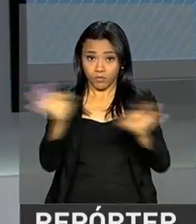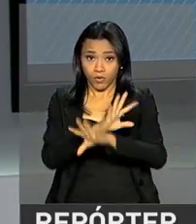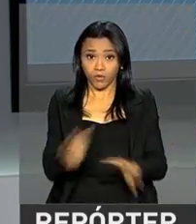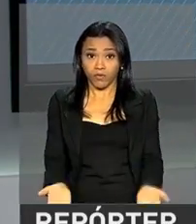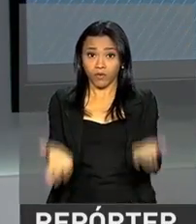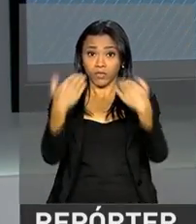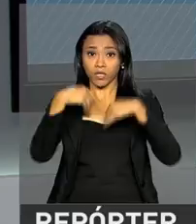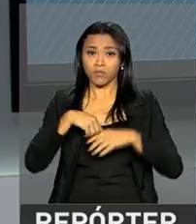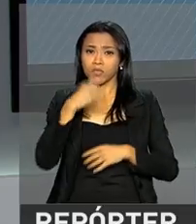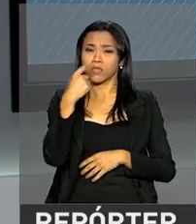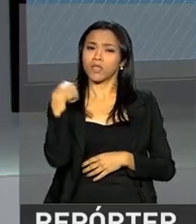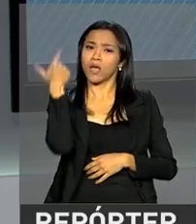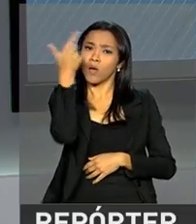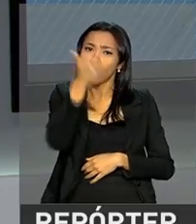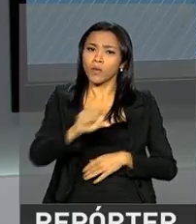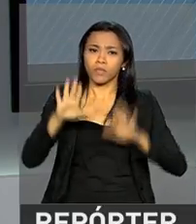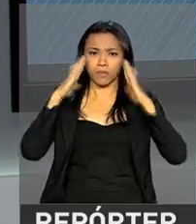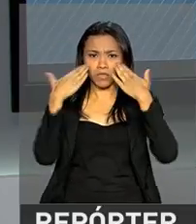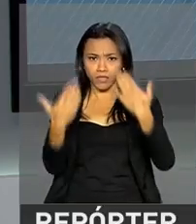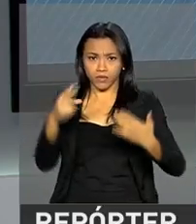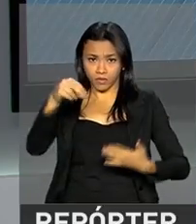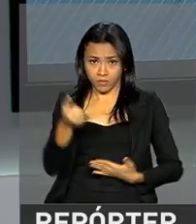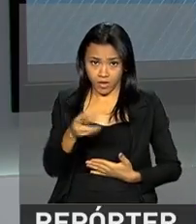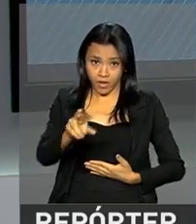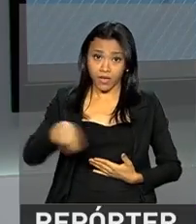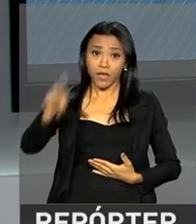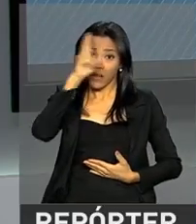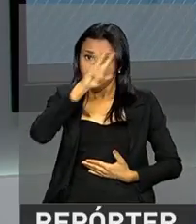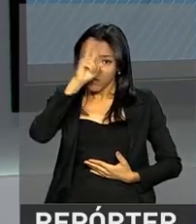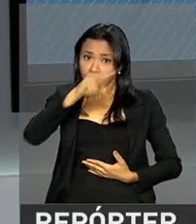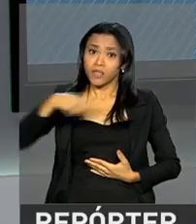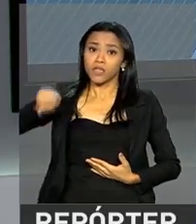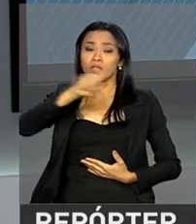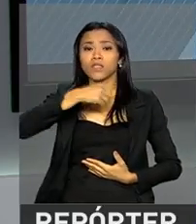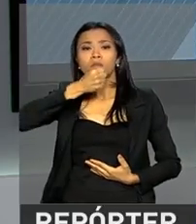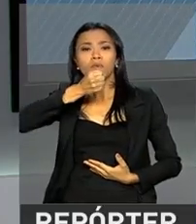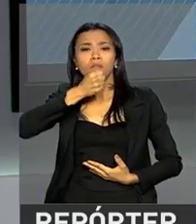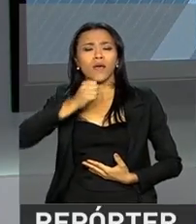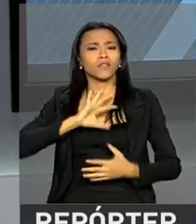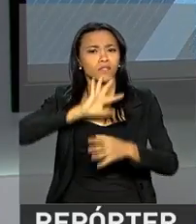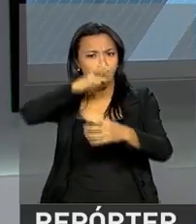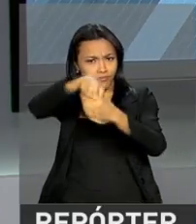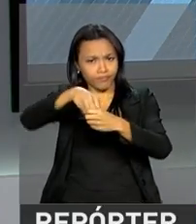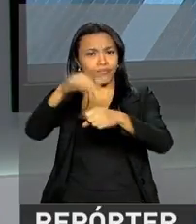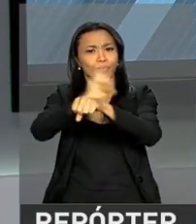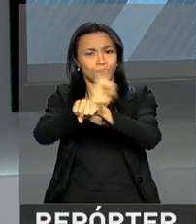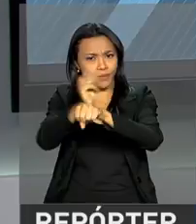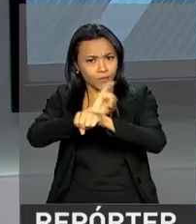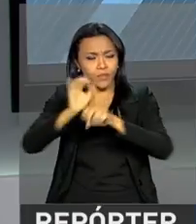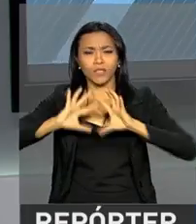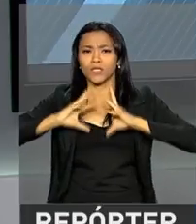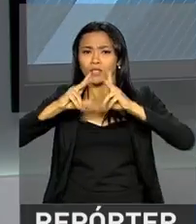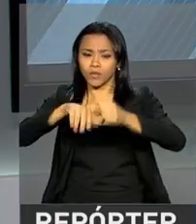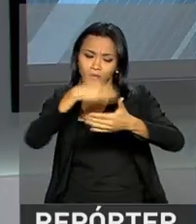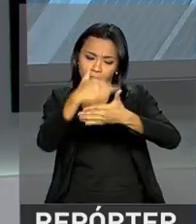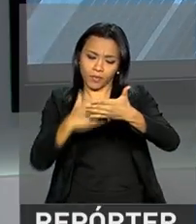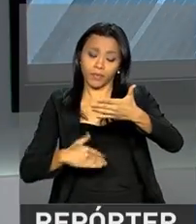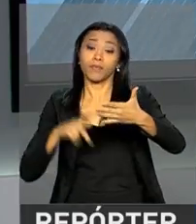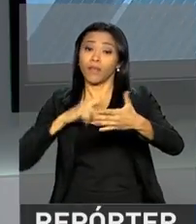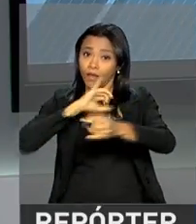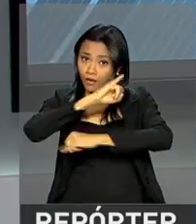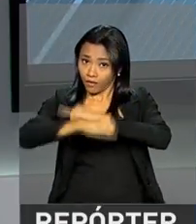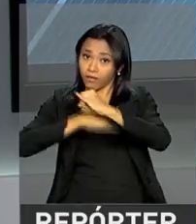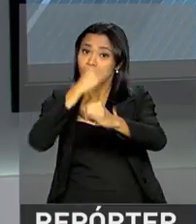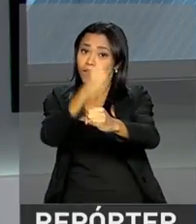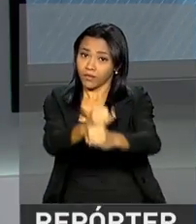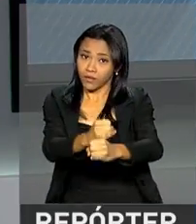em uma hora na próxima edição do repórter nbr lembrando que as nossas reportagens estão disponíveis no youtube e toda a nossa programação também